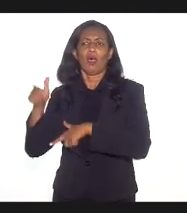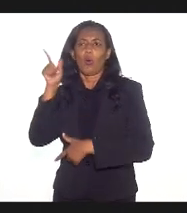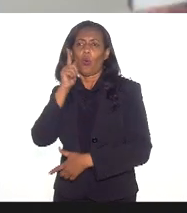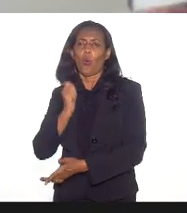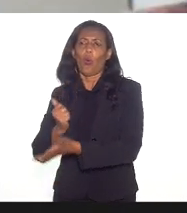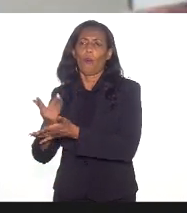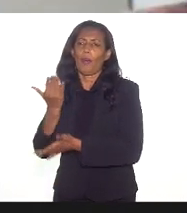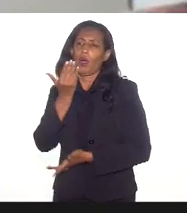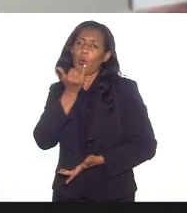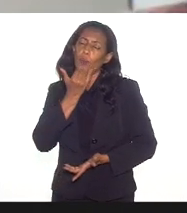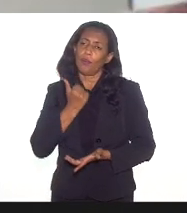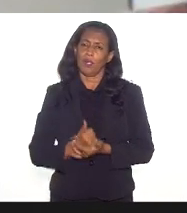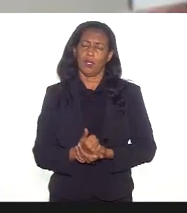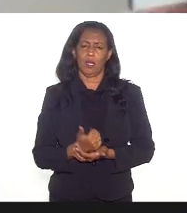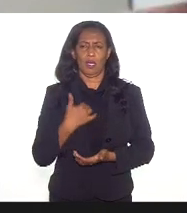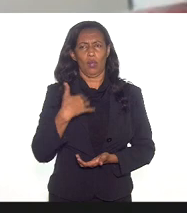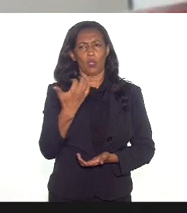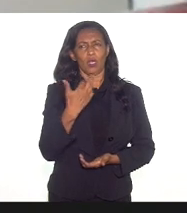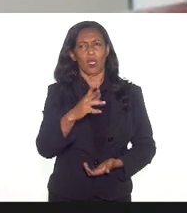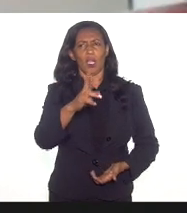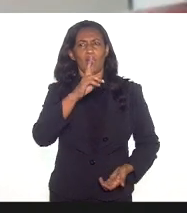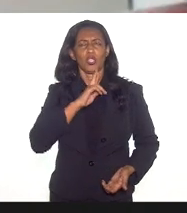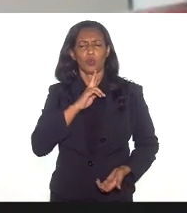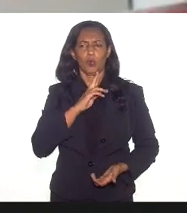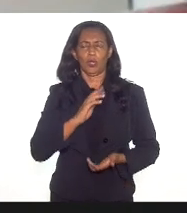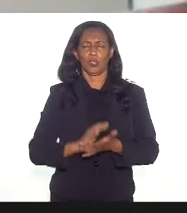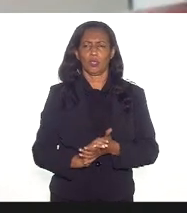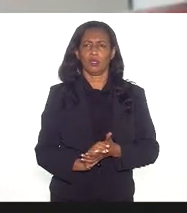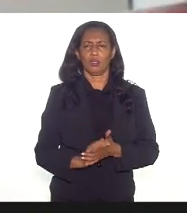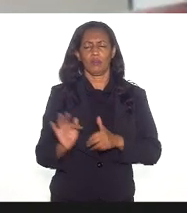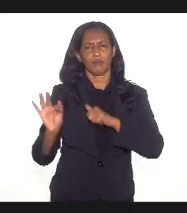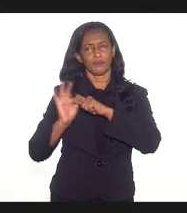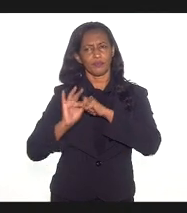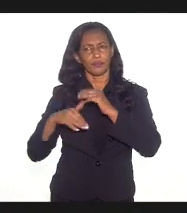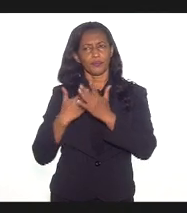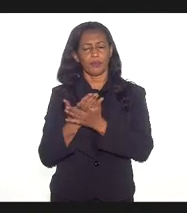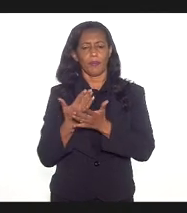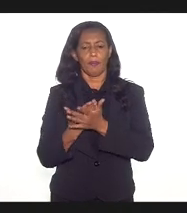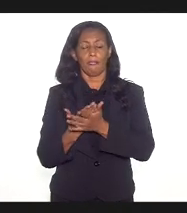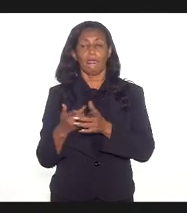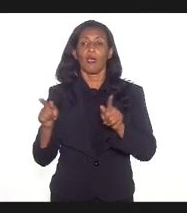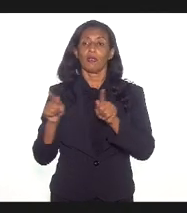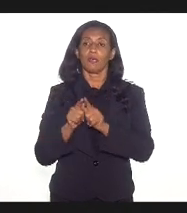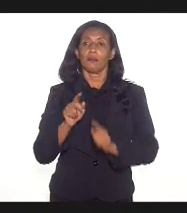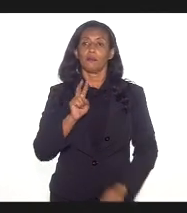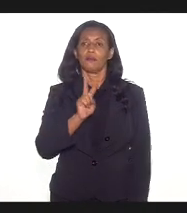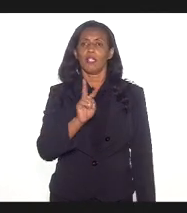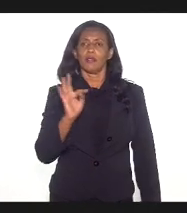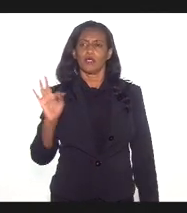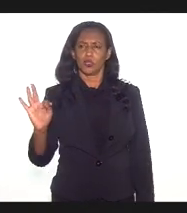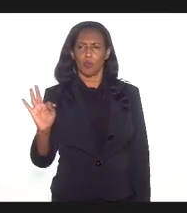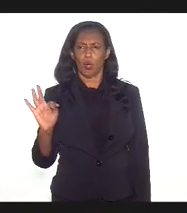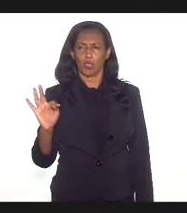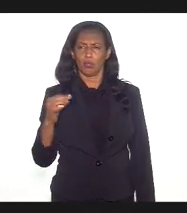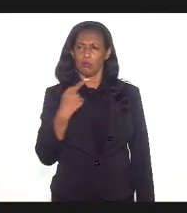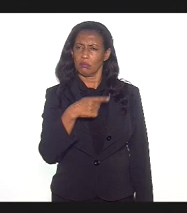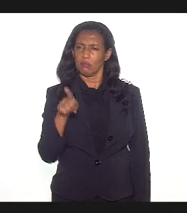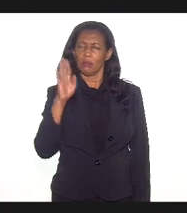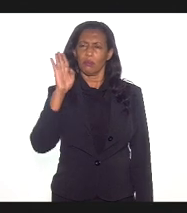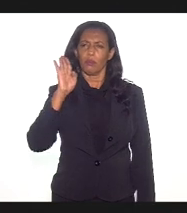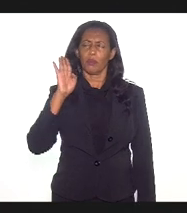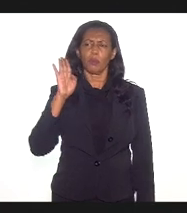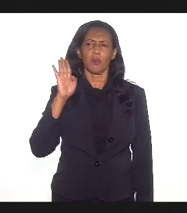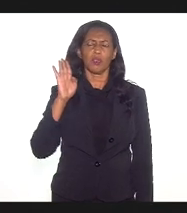um minuto. Eu queria essa resposta da Rede Fitec para concluir. Também queria saber sobre o Vale Transporte, né, que nos foi prometido, e